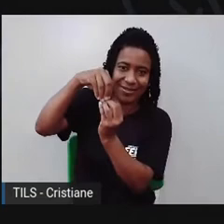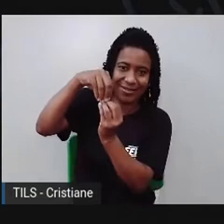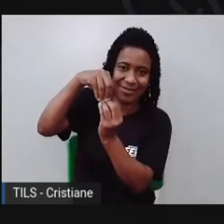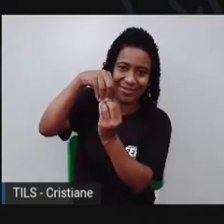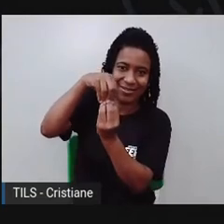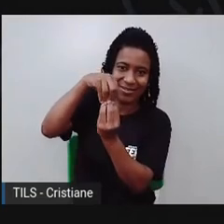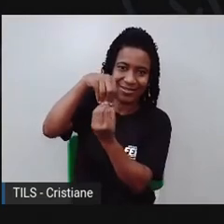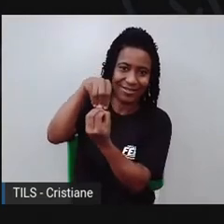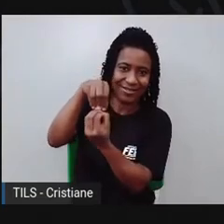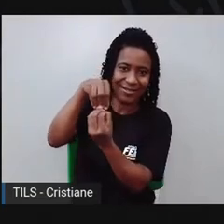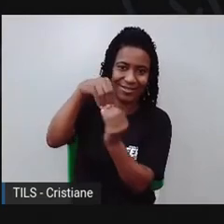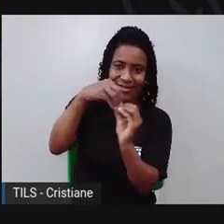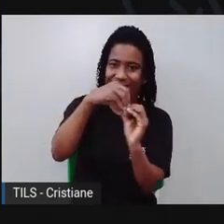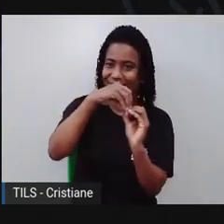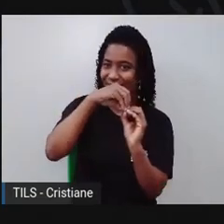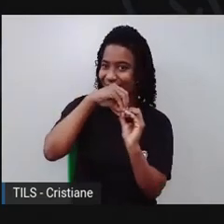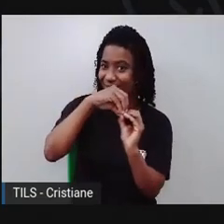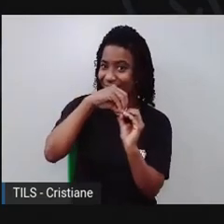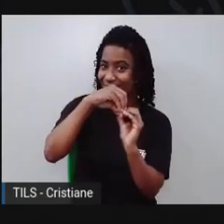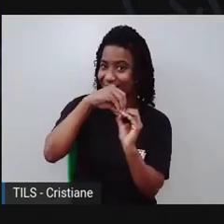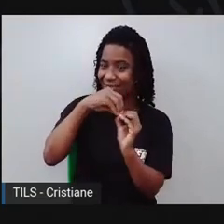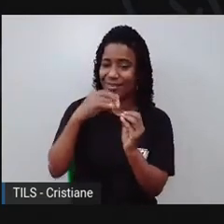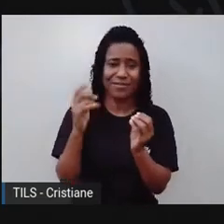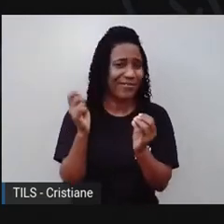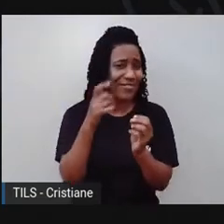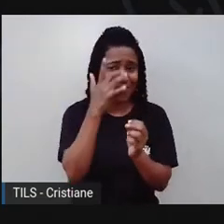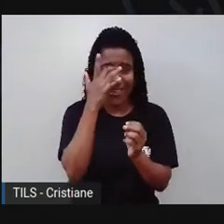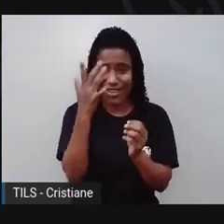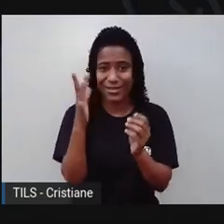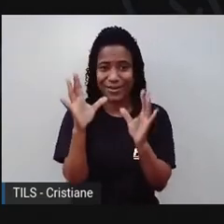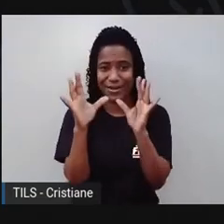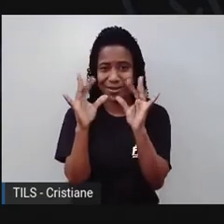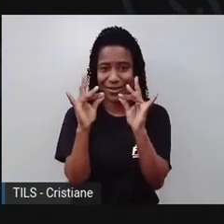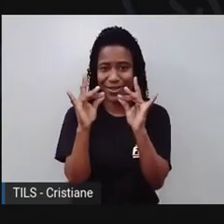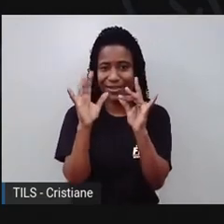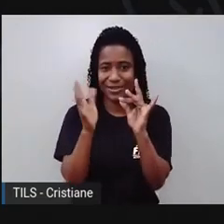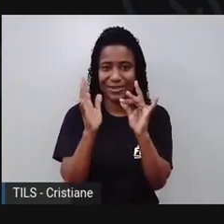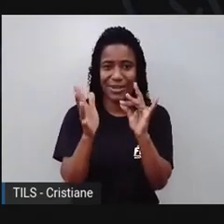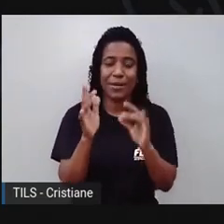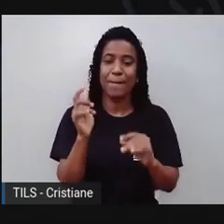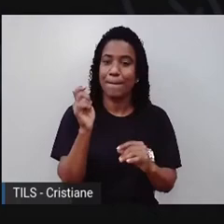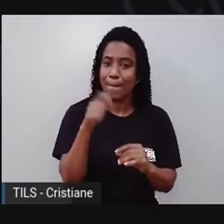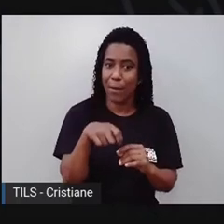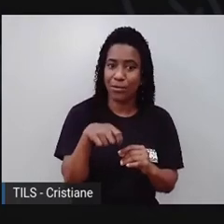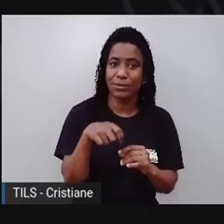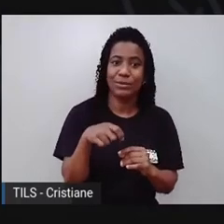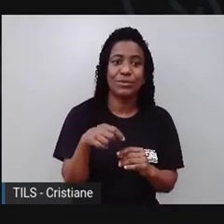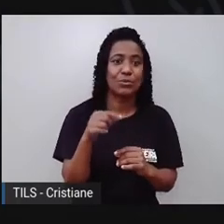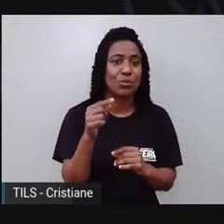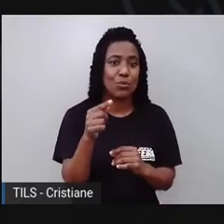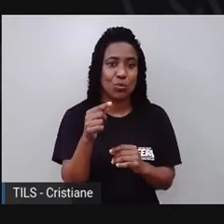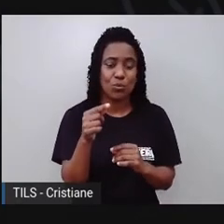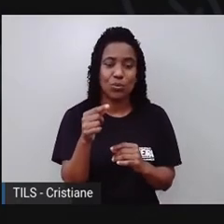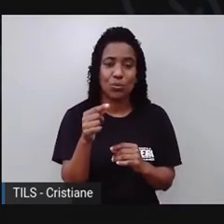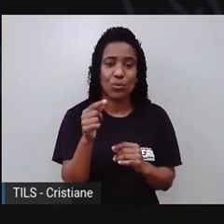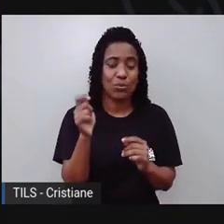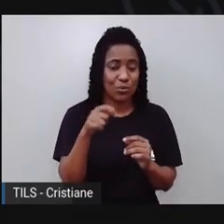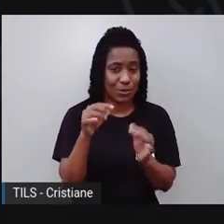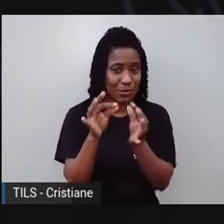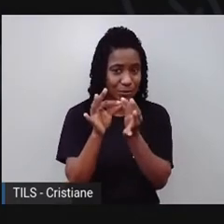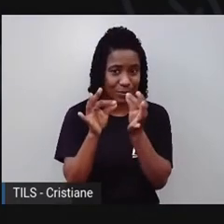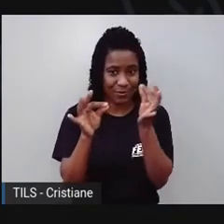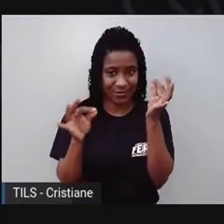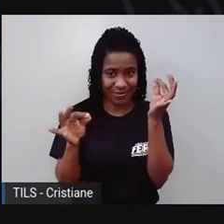uma pecinha na outra, porque é cola, né? Aí a prova vai pegar um palito de